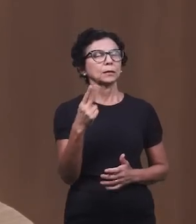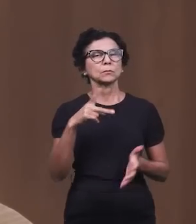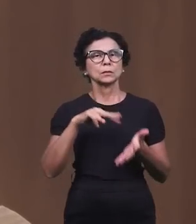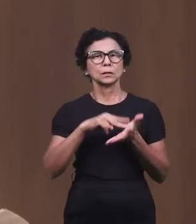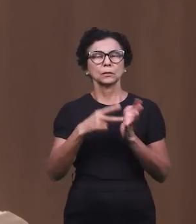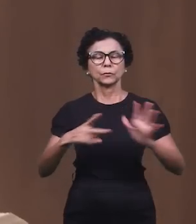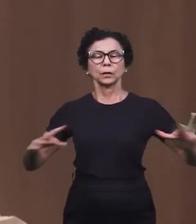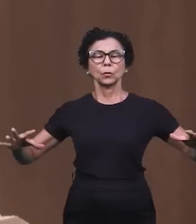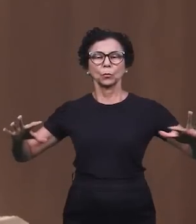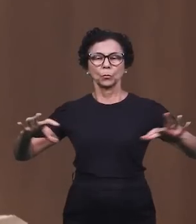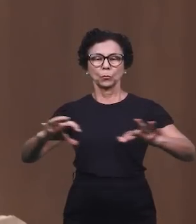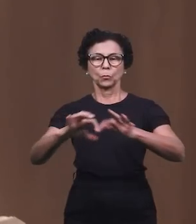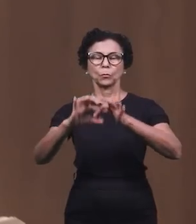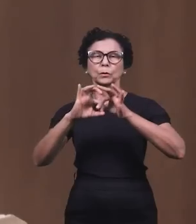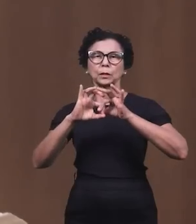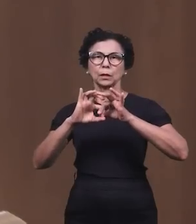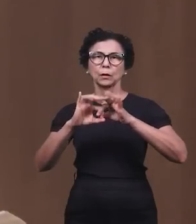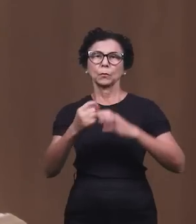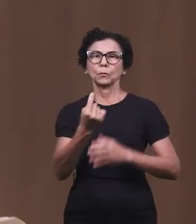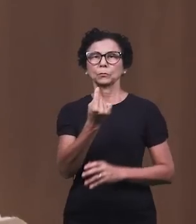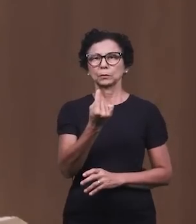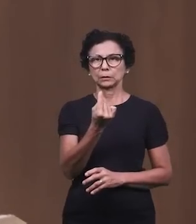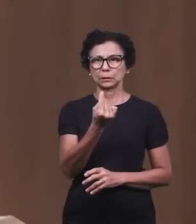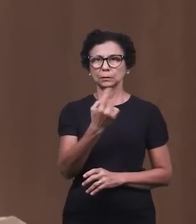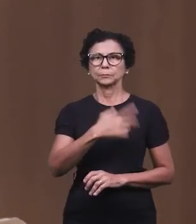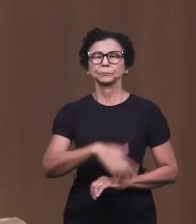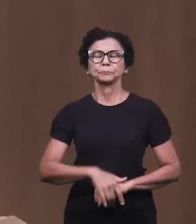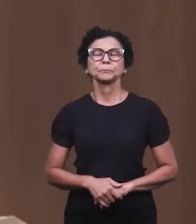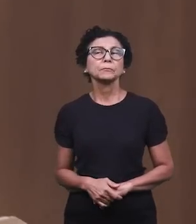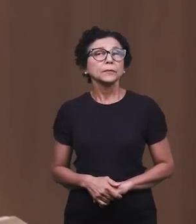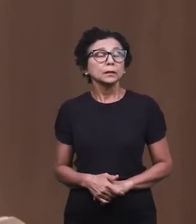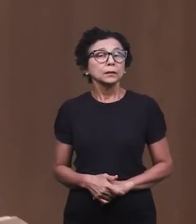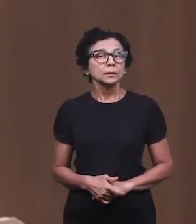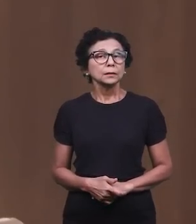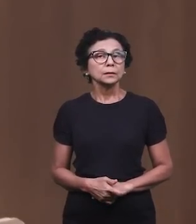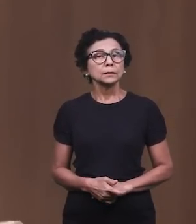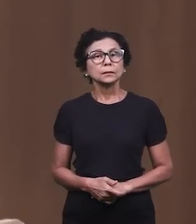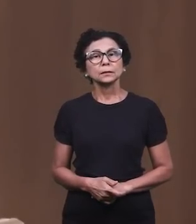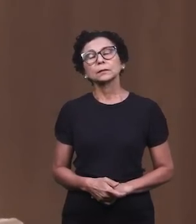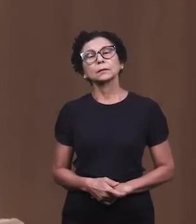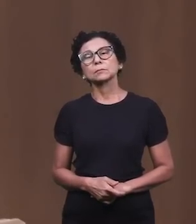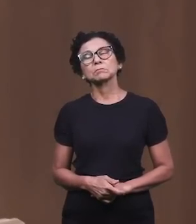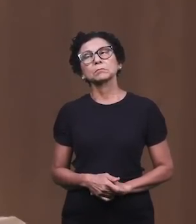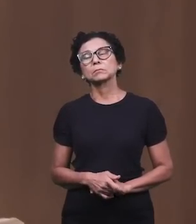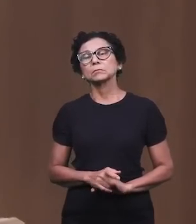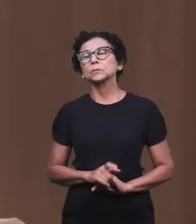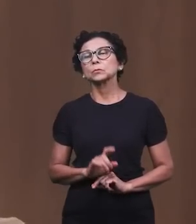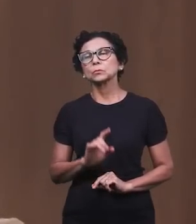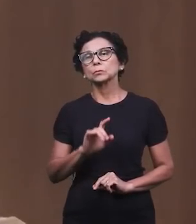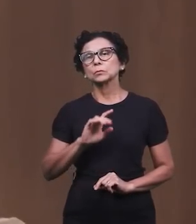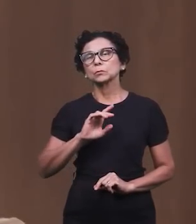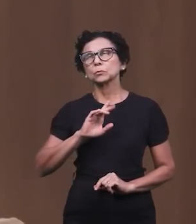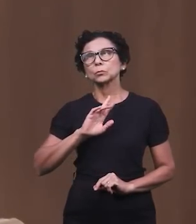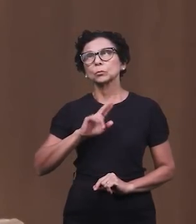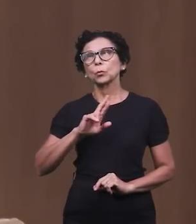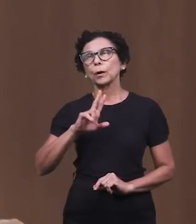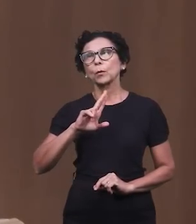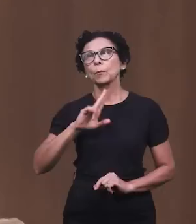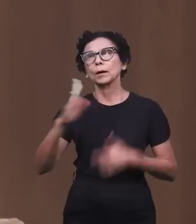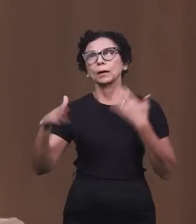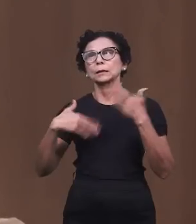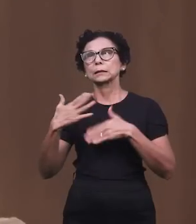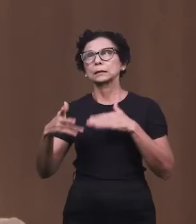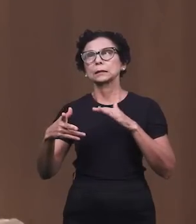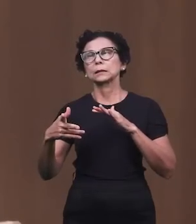comum, não é uma alegria mundana, não é uma alegria momentânea, como você falou. E preservar esta alegria não